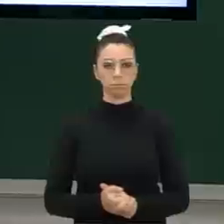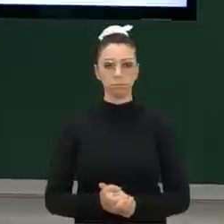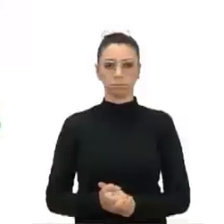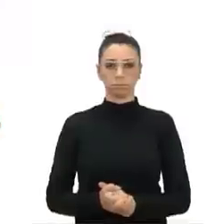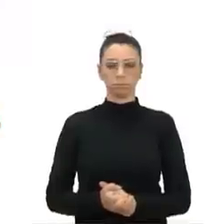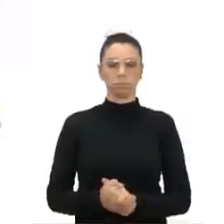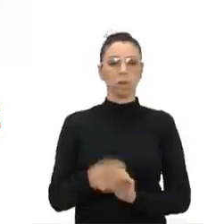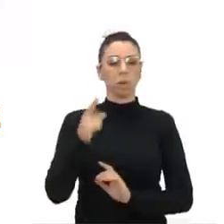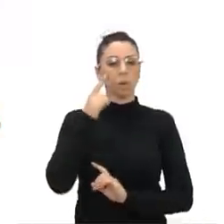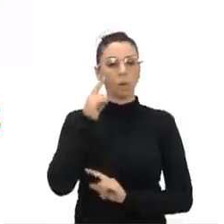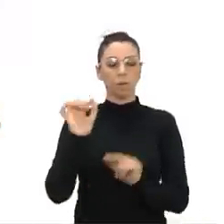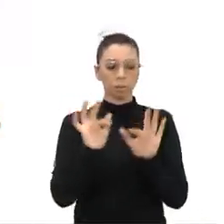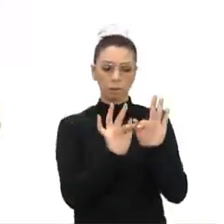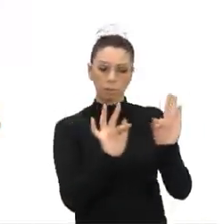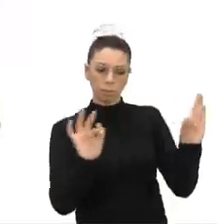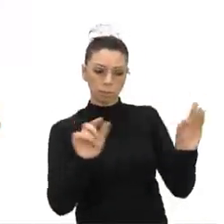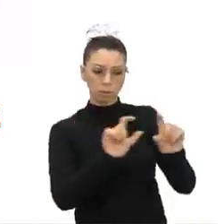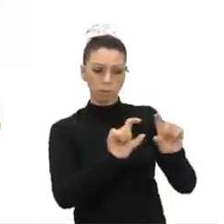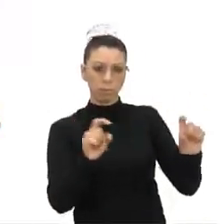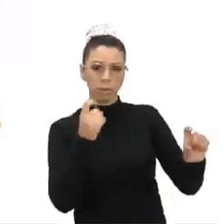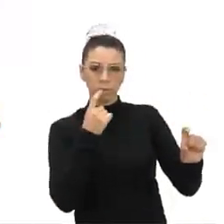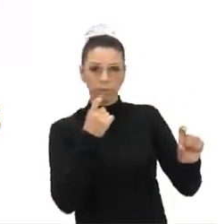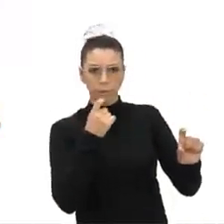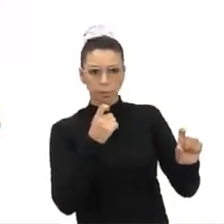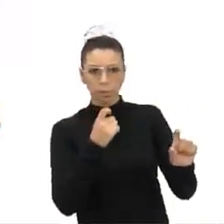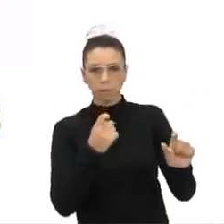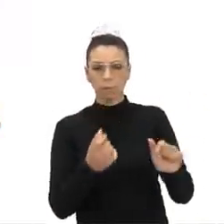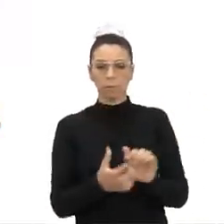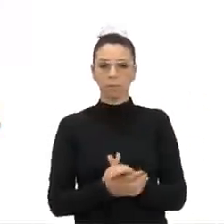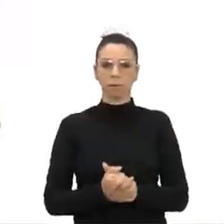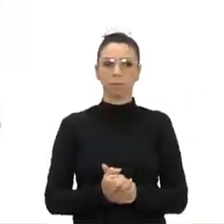There is a chair. Olha só.